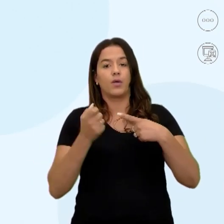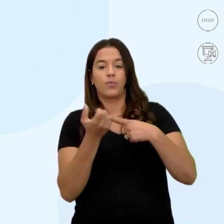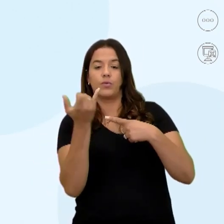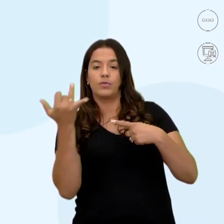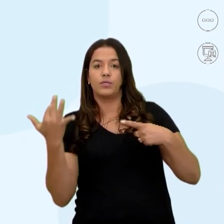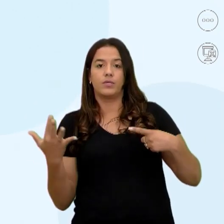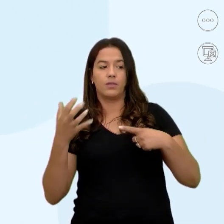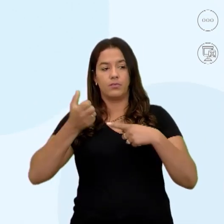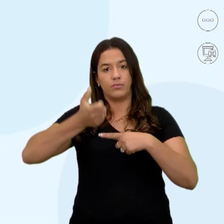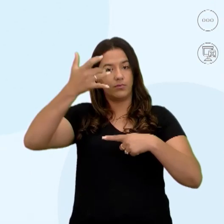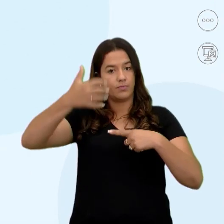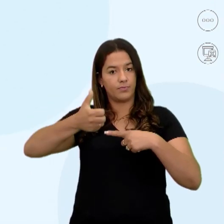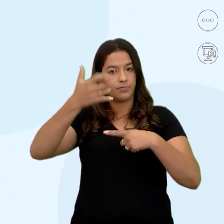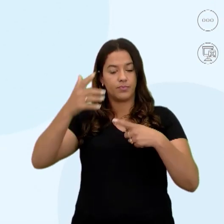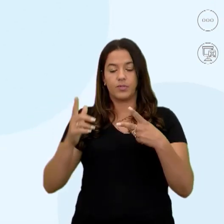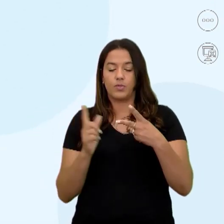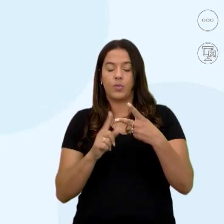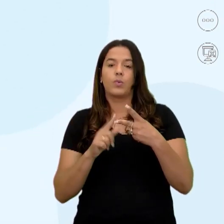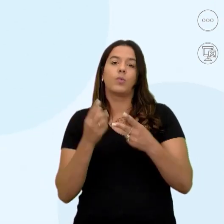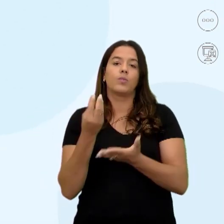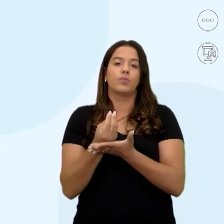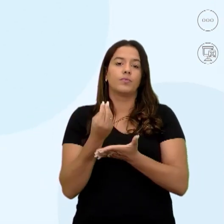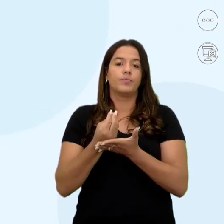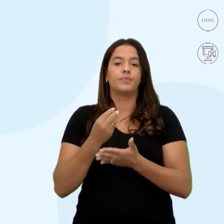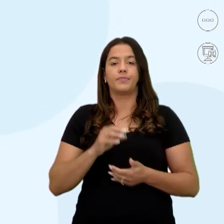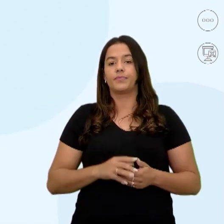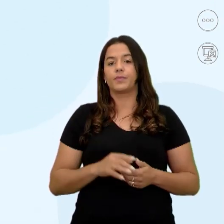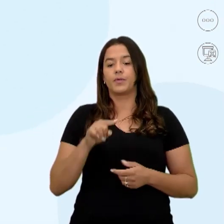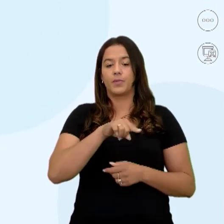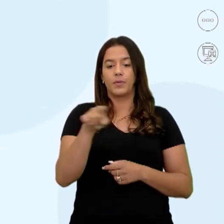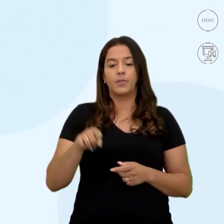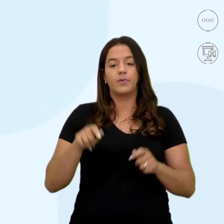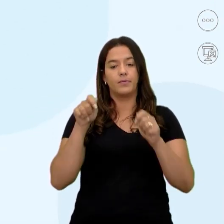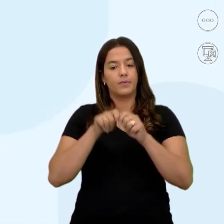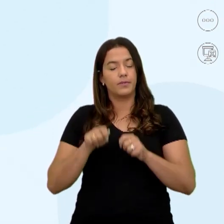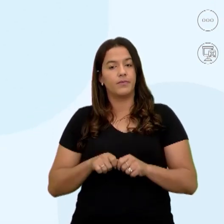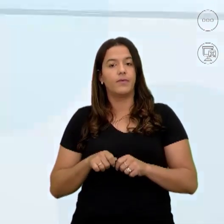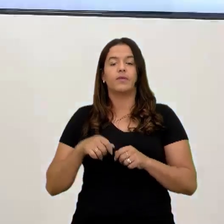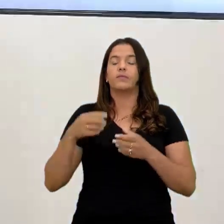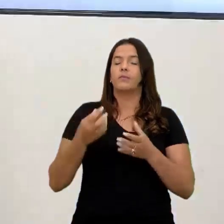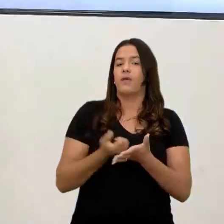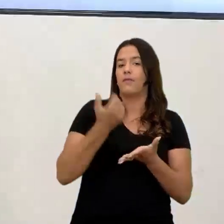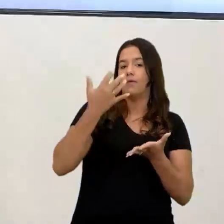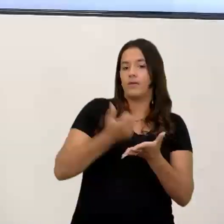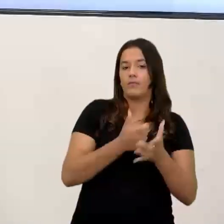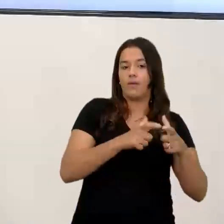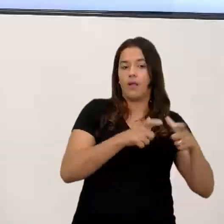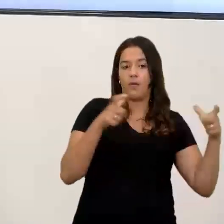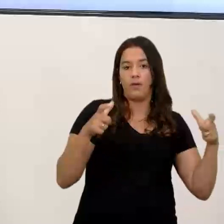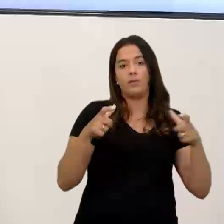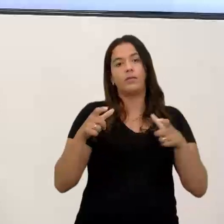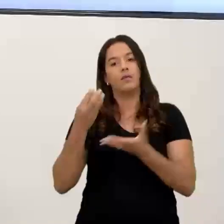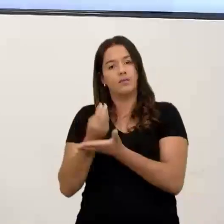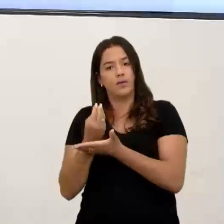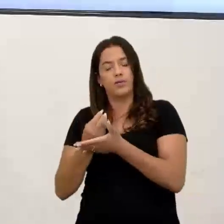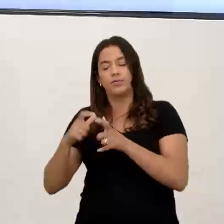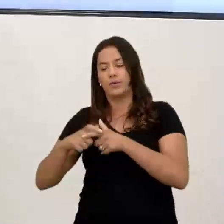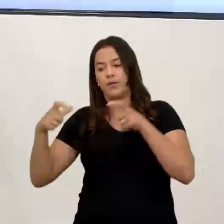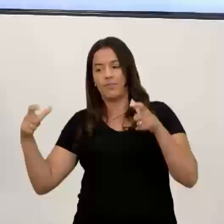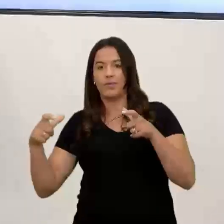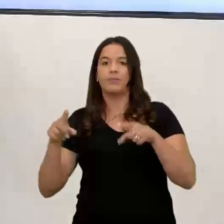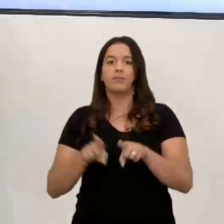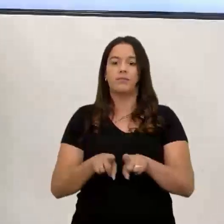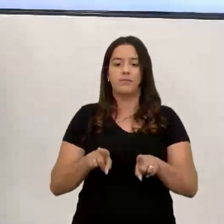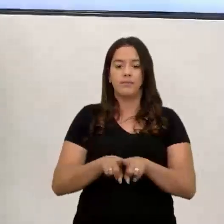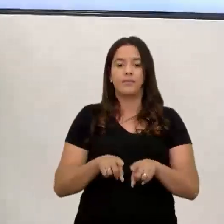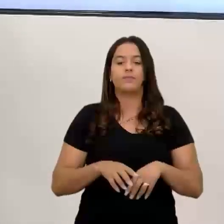de farinha com salgadinhos. Quando você mexe na quantidade de farinha, você mexe na quantidade de salgadinhos. Então, a